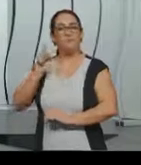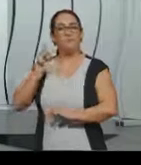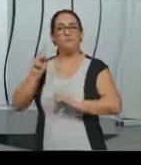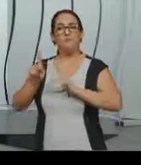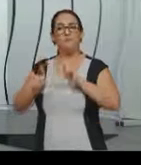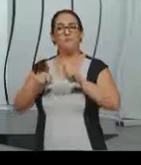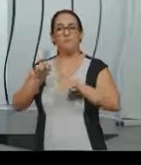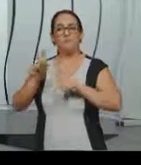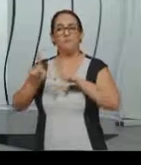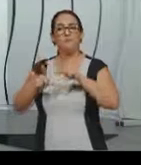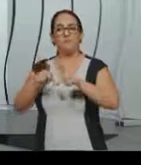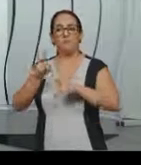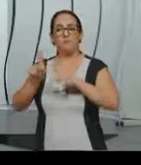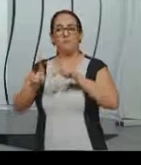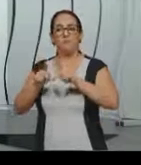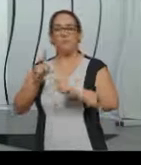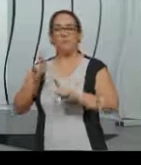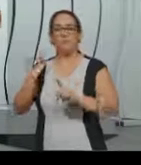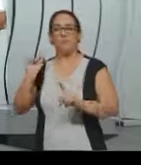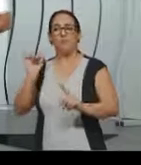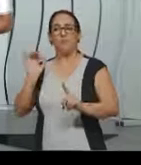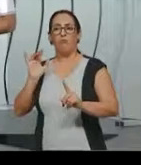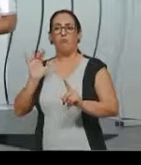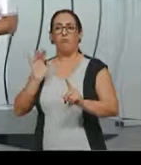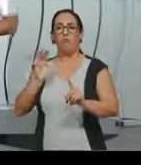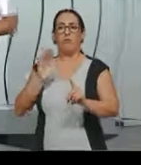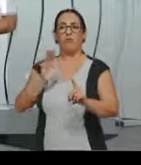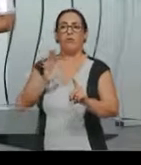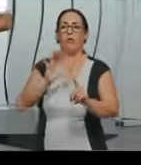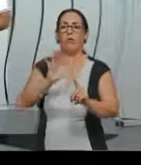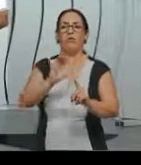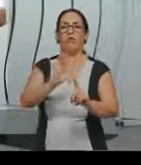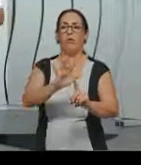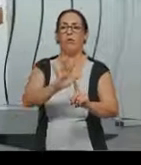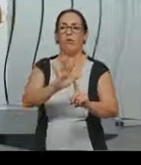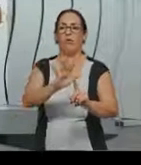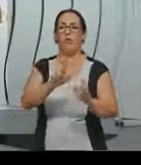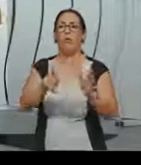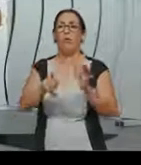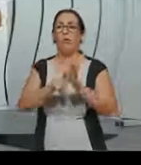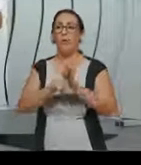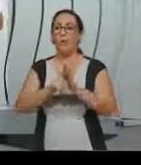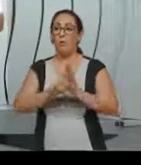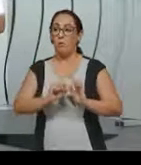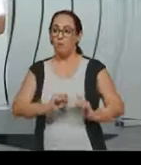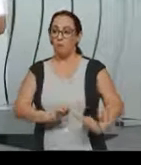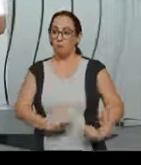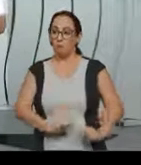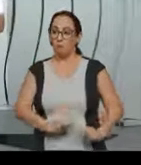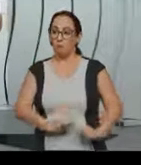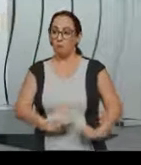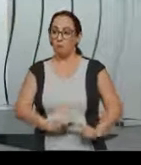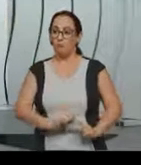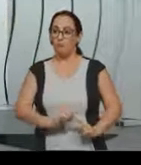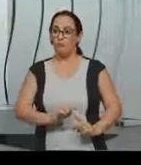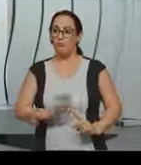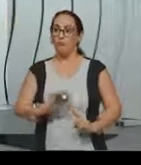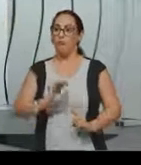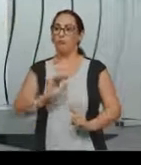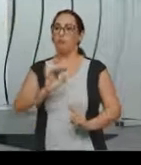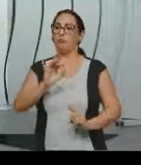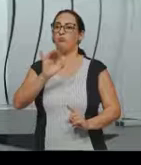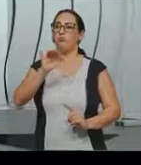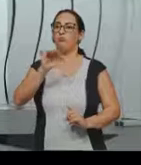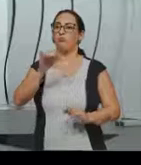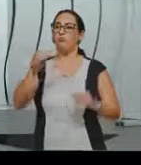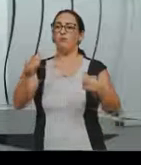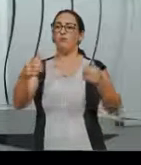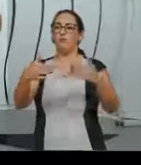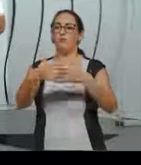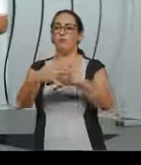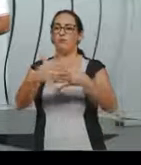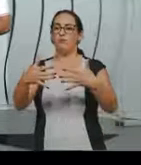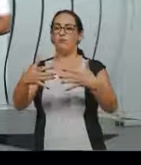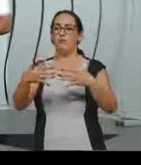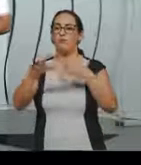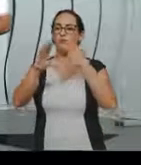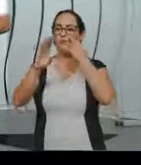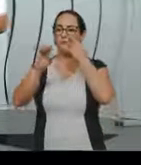sul para a região centro-oeste, exatamente com o objetivo de investir nessa